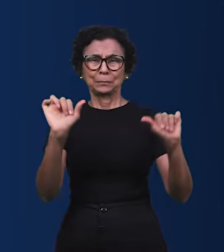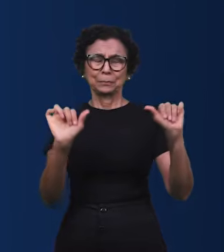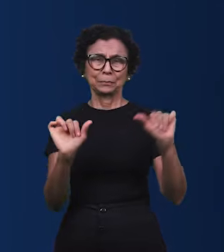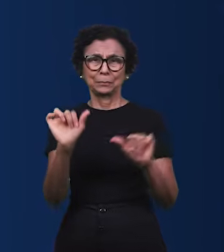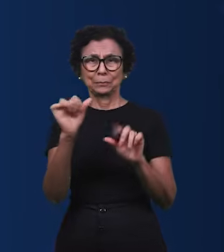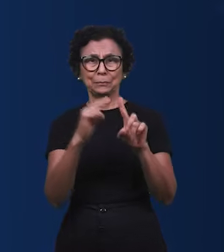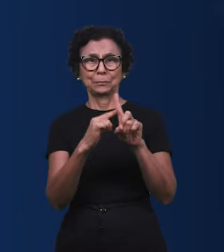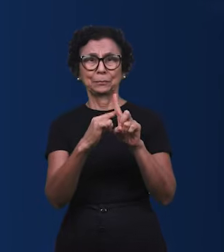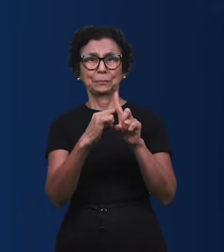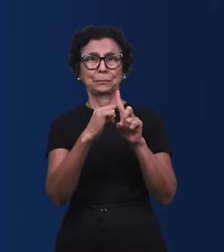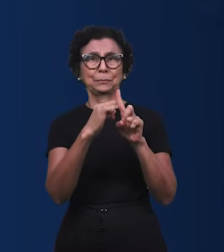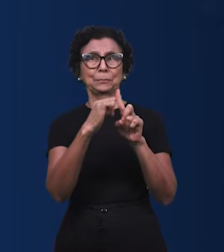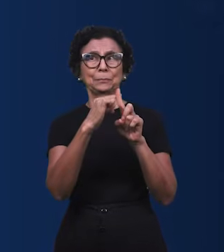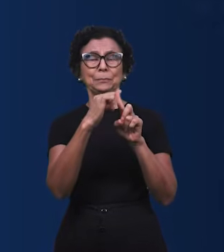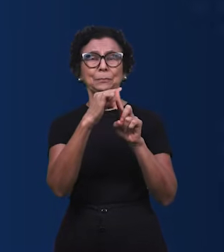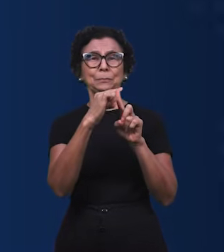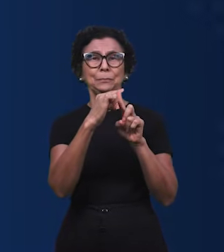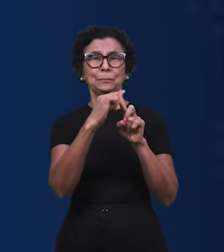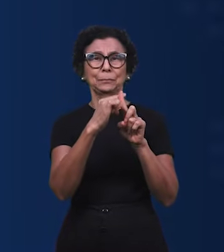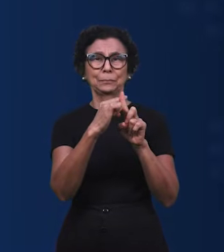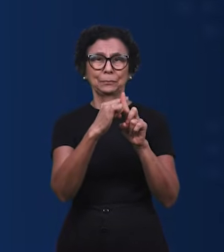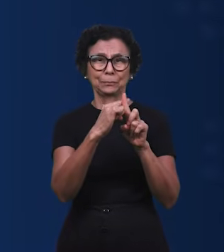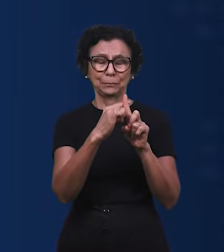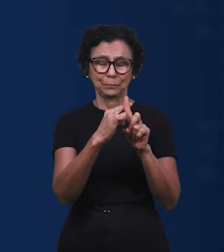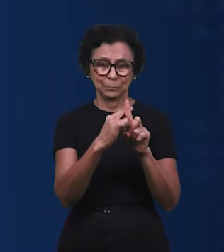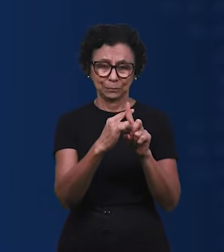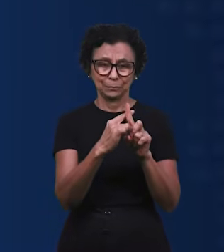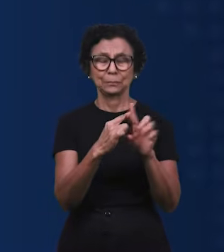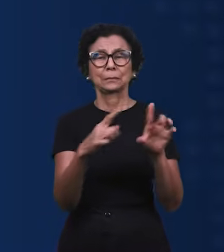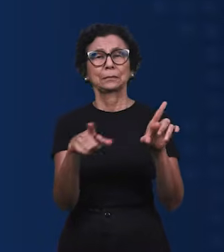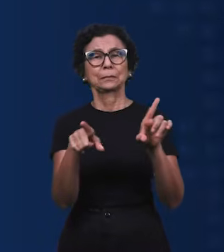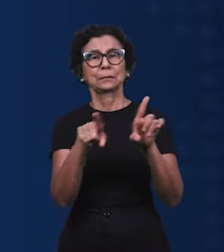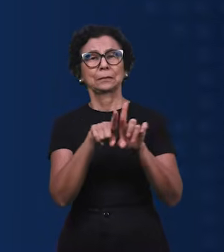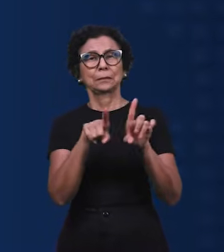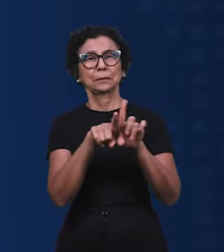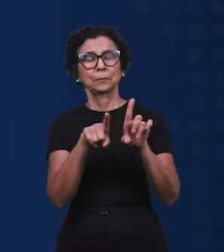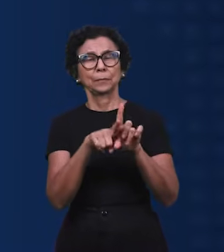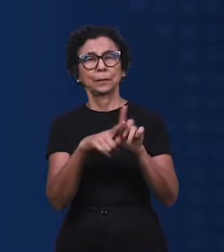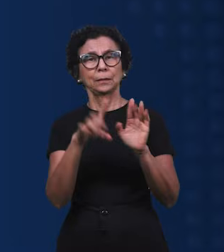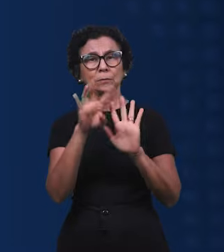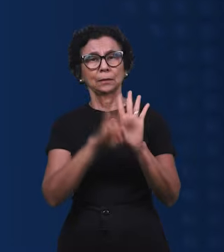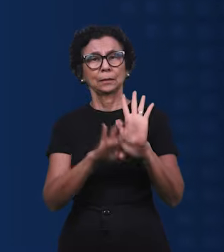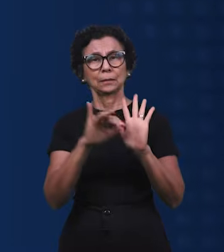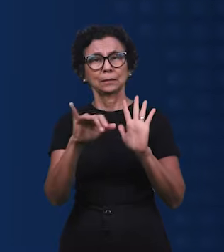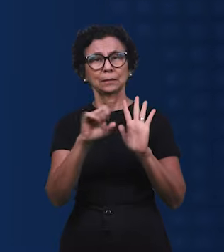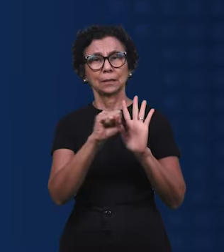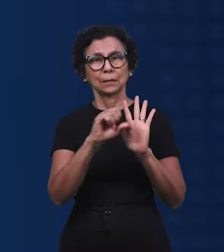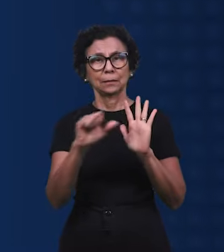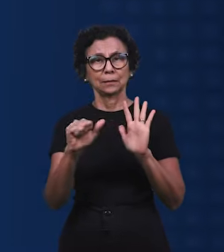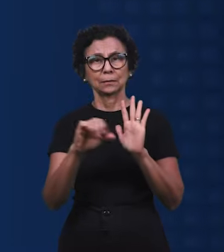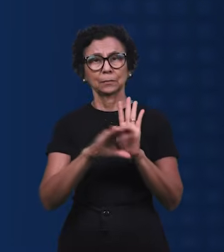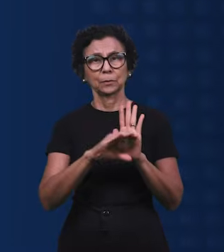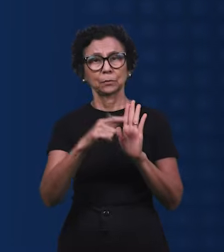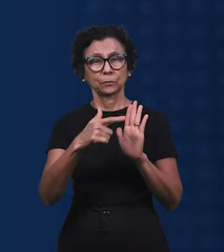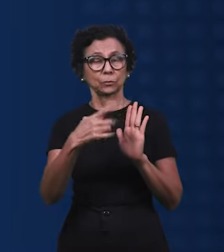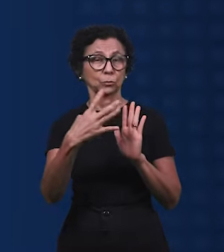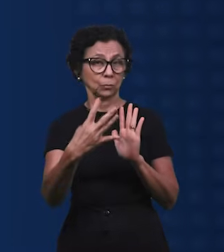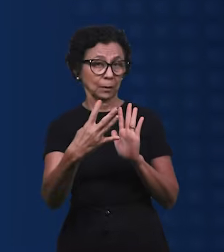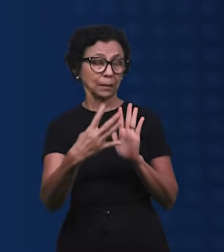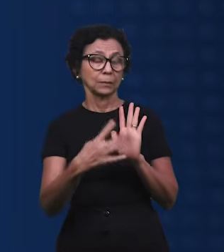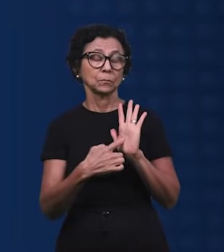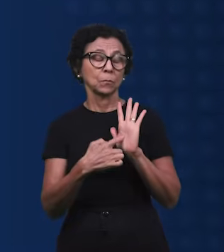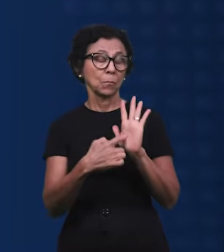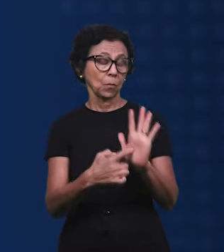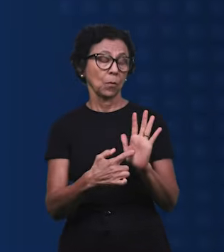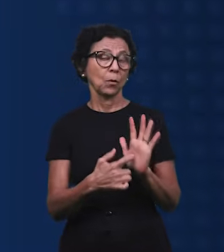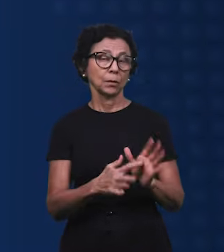essas altas temperaturas. Mas não só existe esse texto, existe o texto lá em Isaías 24,